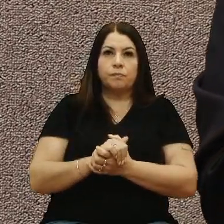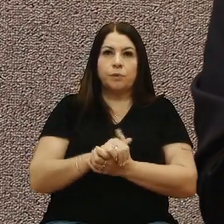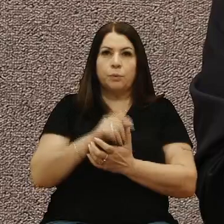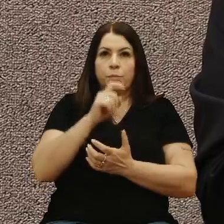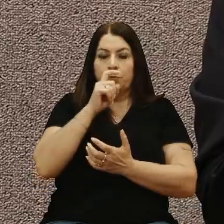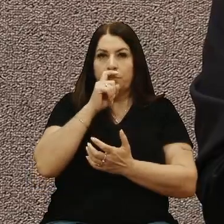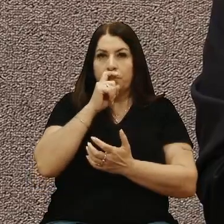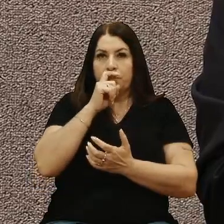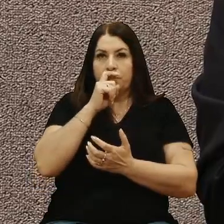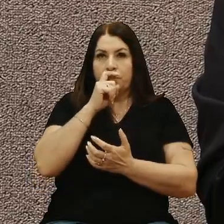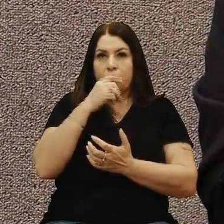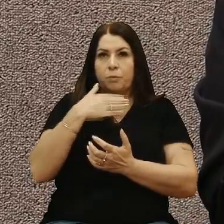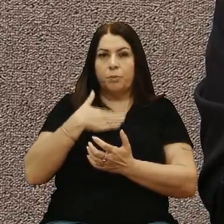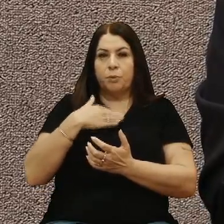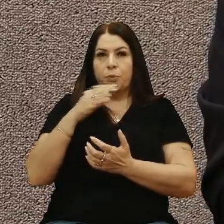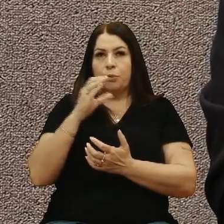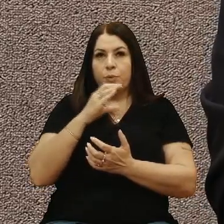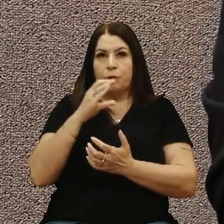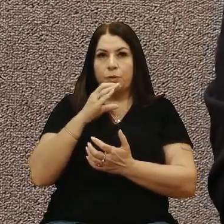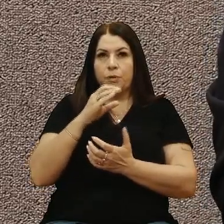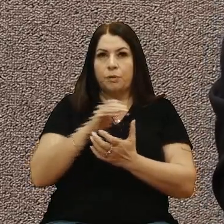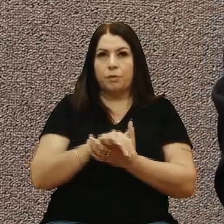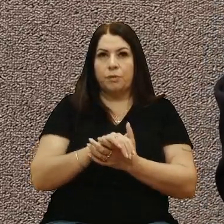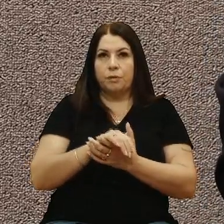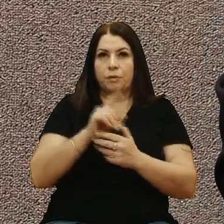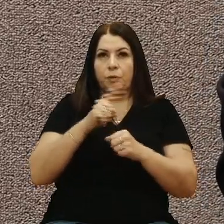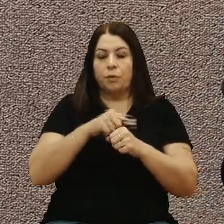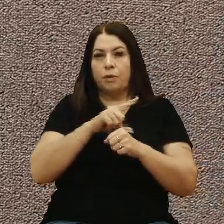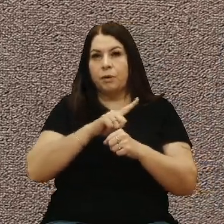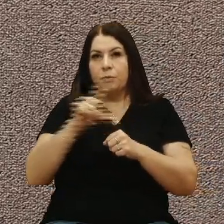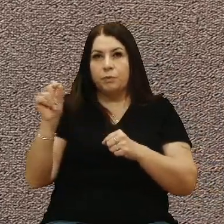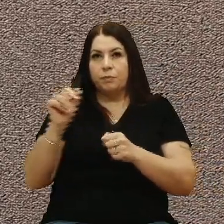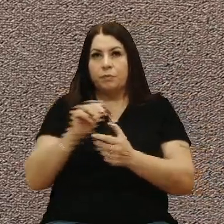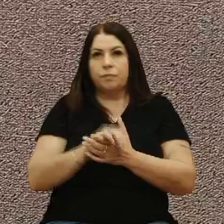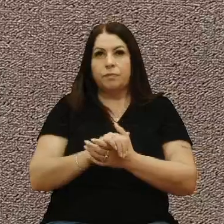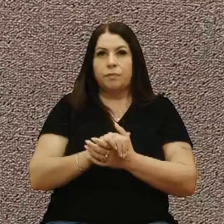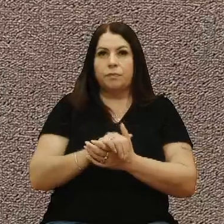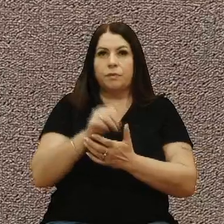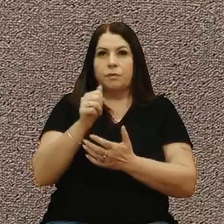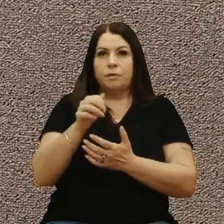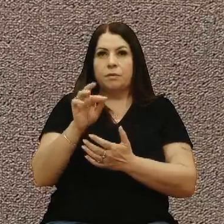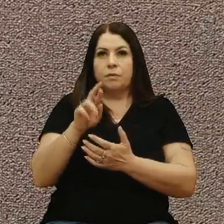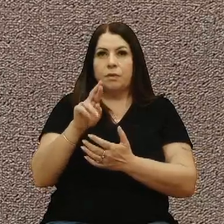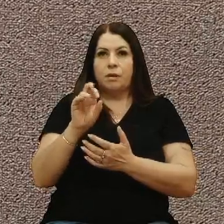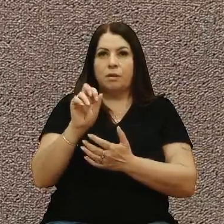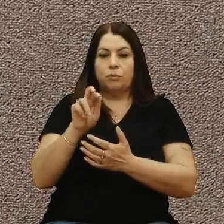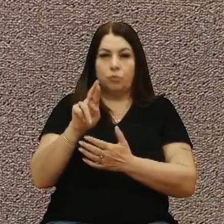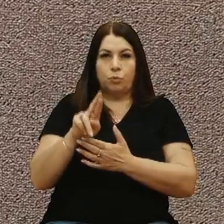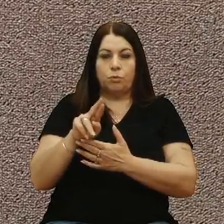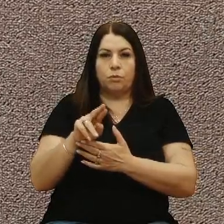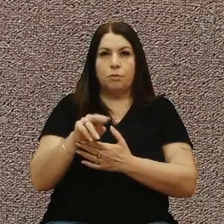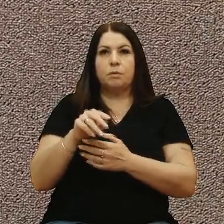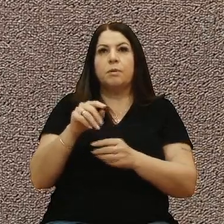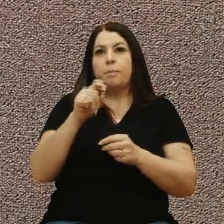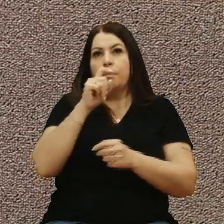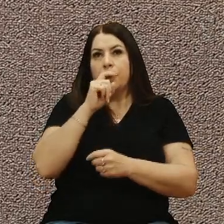do meu cunhado, que foi na hora que eu me ausentei, o seu Arthur Menetrier, pai do